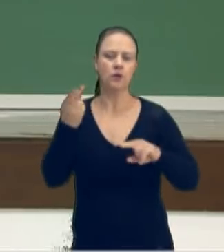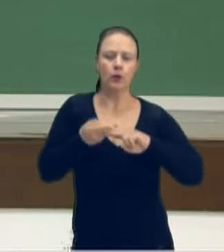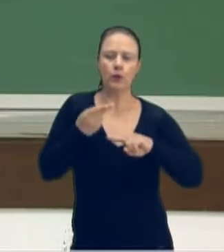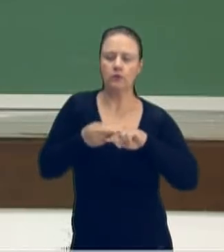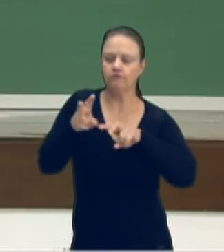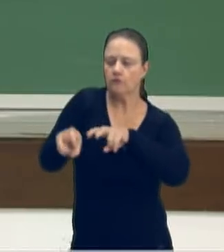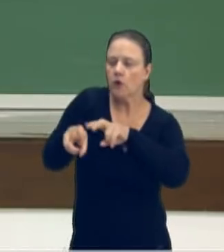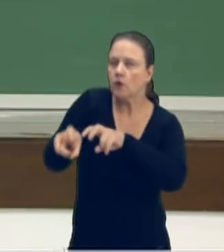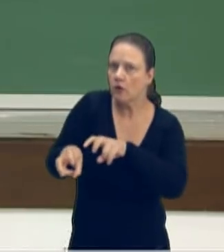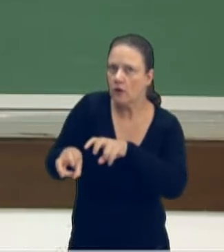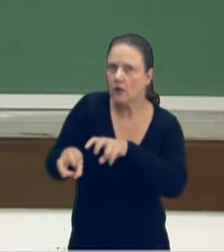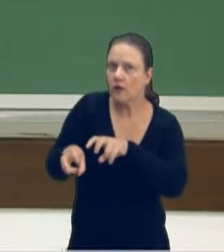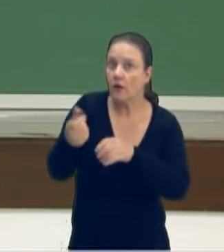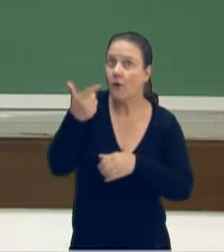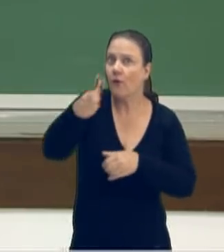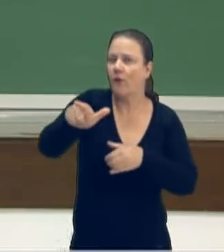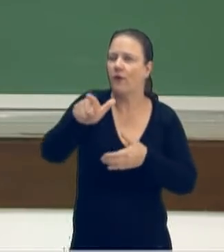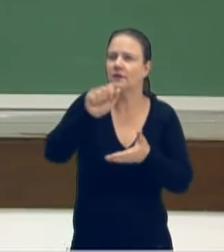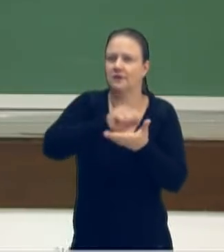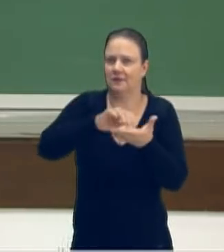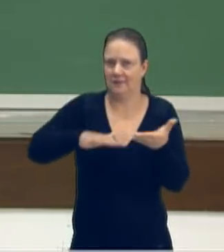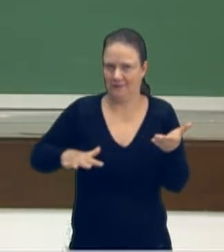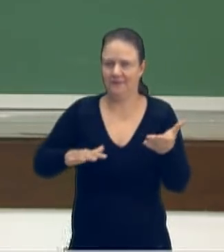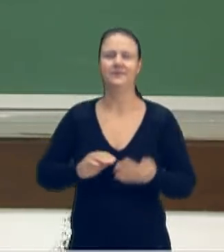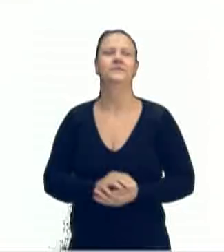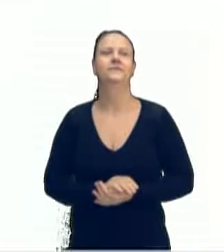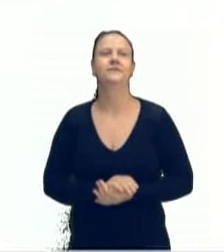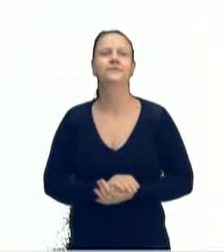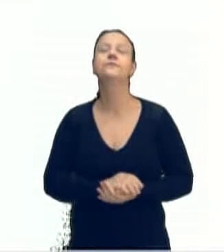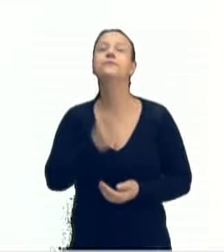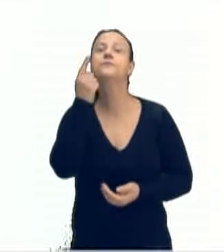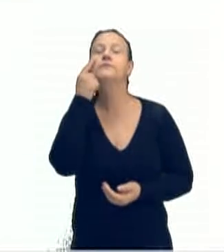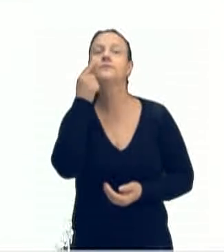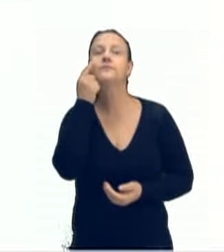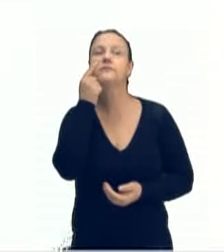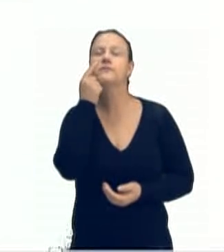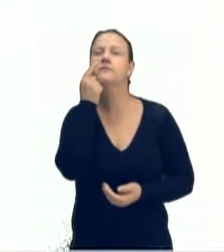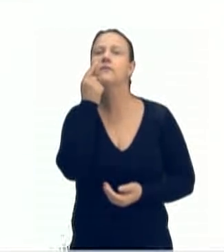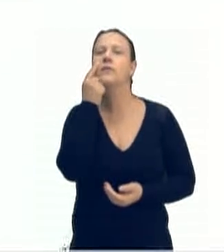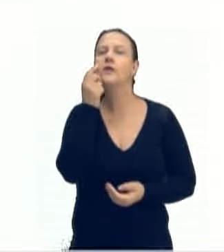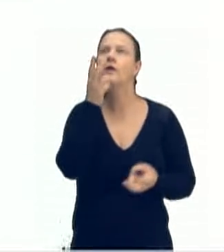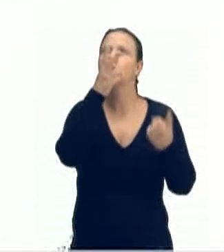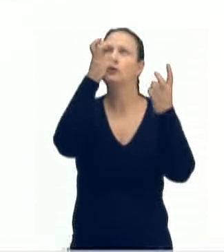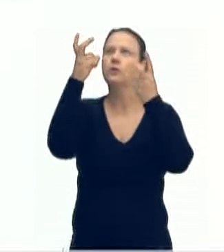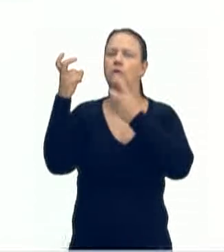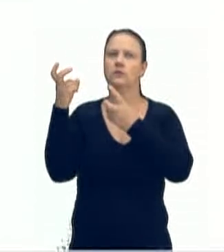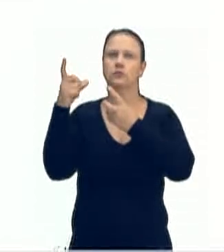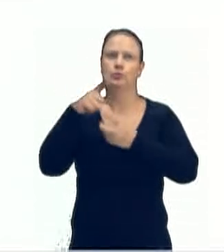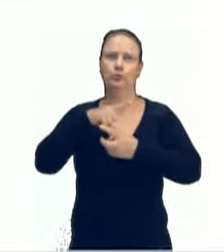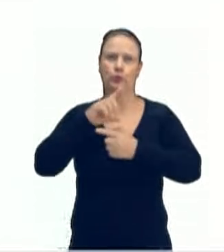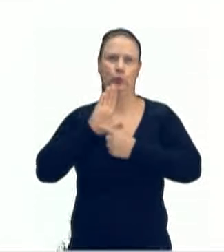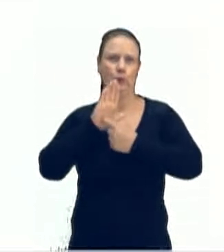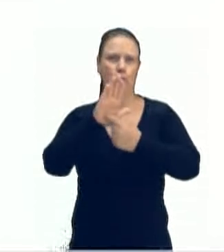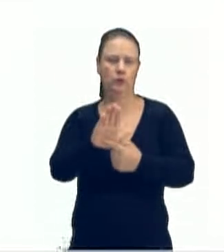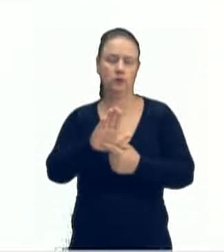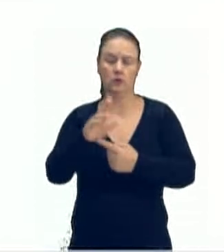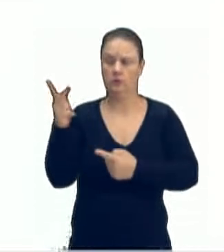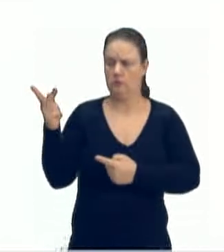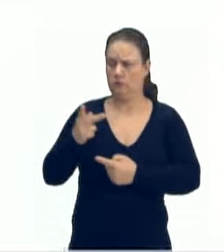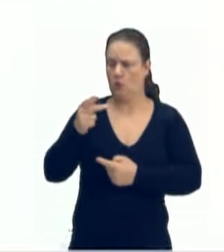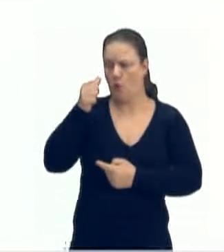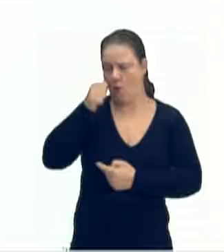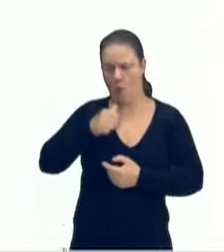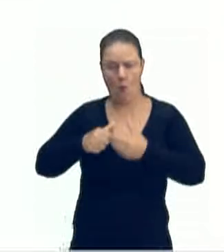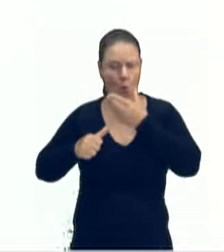Agora vamos para a próxima atividade, próximo slide. Essa aqui foi encontrada uma imagem de túmulo, mostrando um casal na colheita, eles